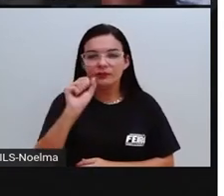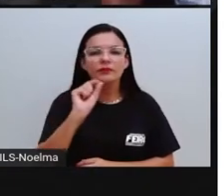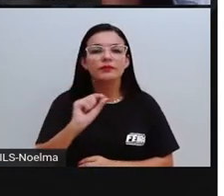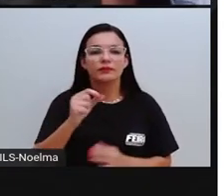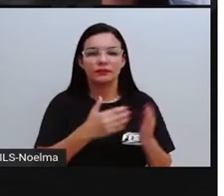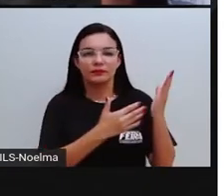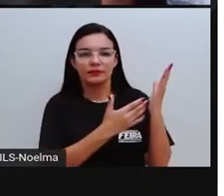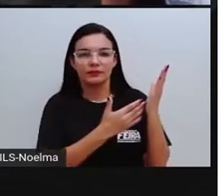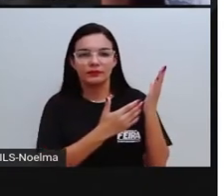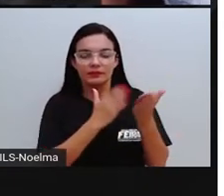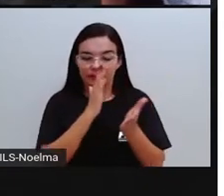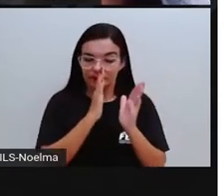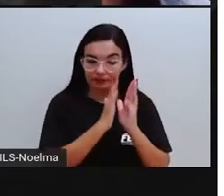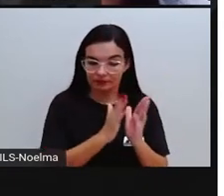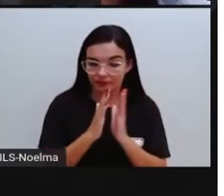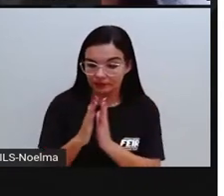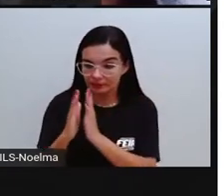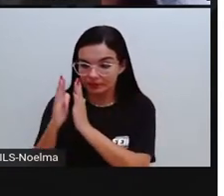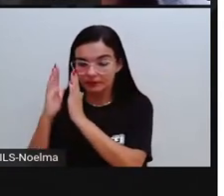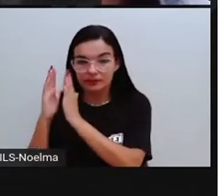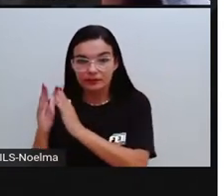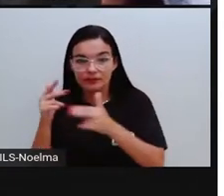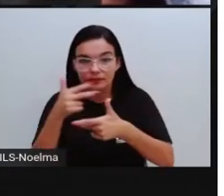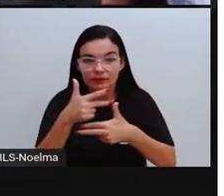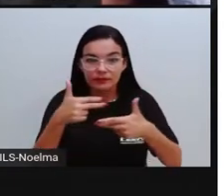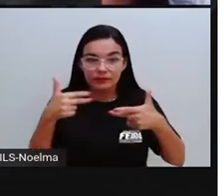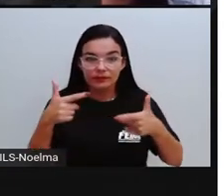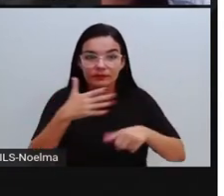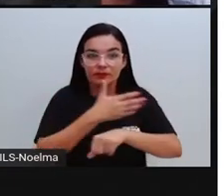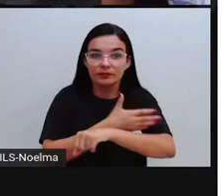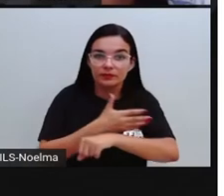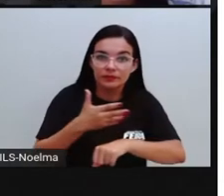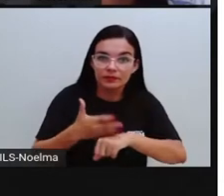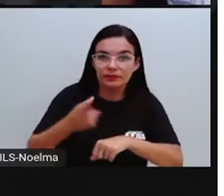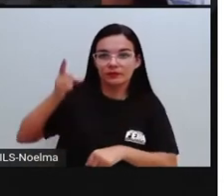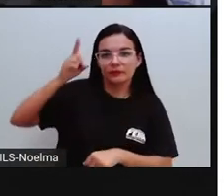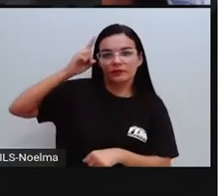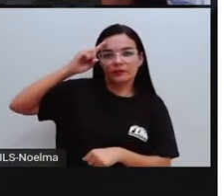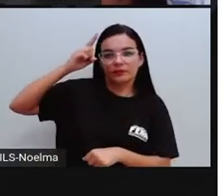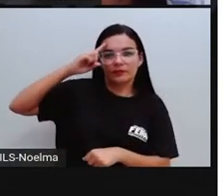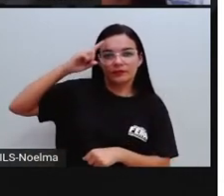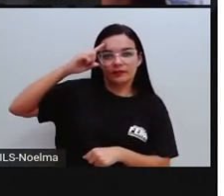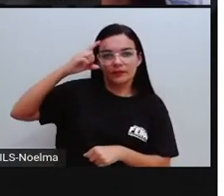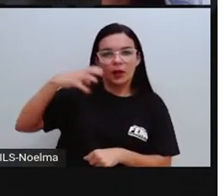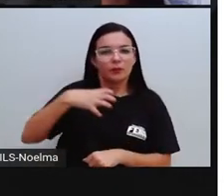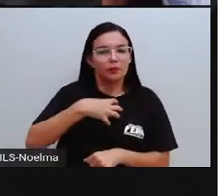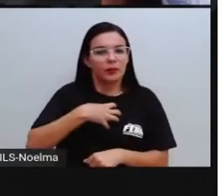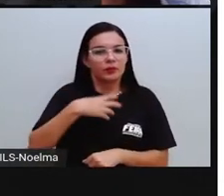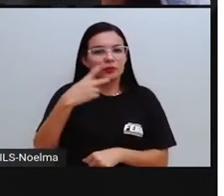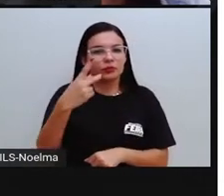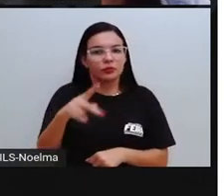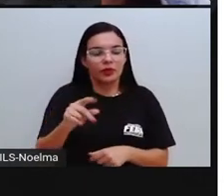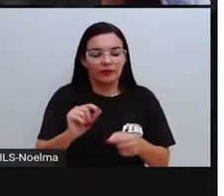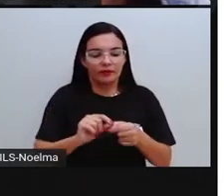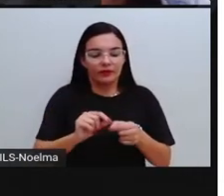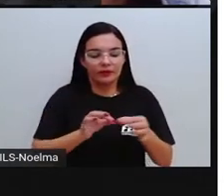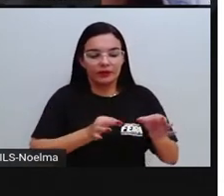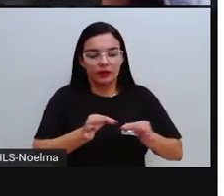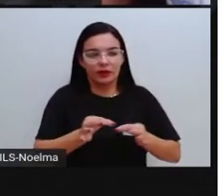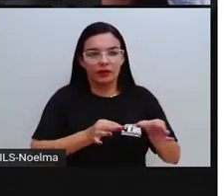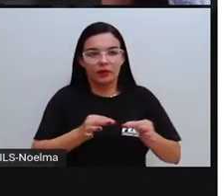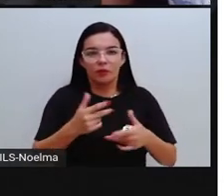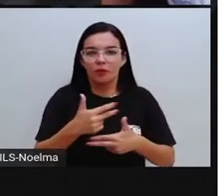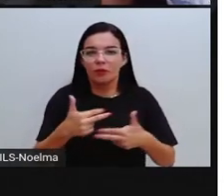assim: sequência dos procedimentos, dos costumes habituais, modo como se realiza alguma